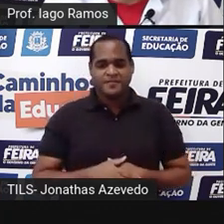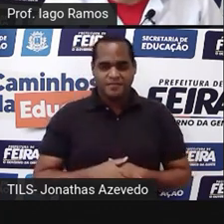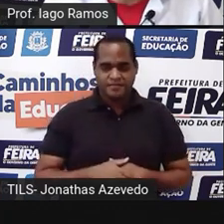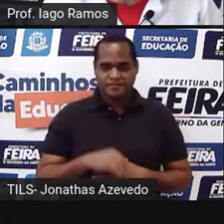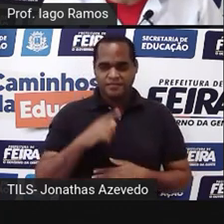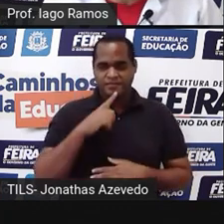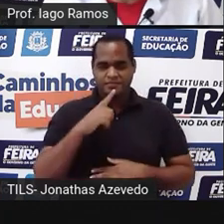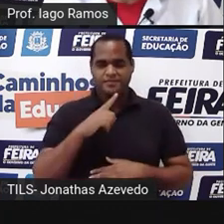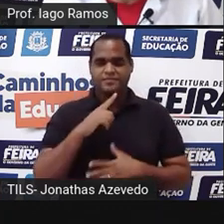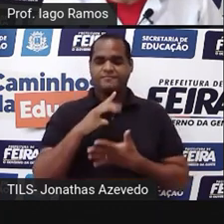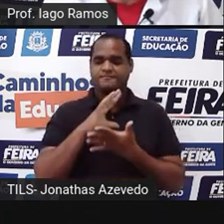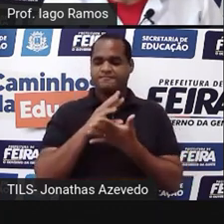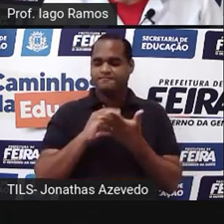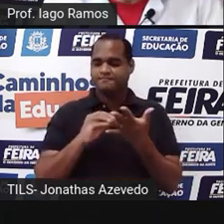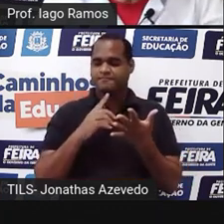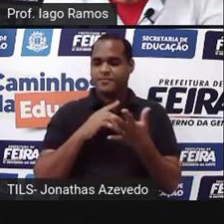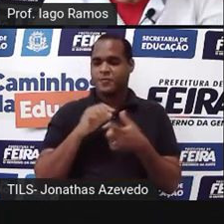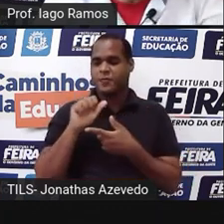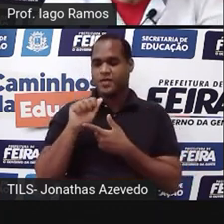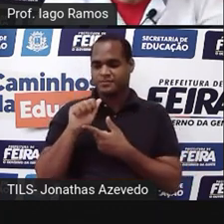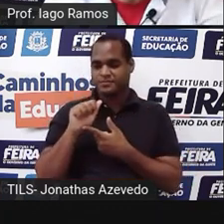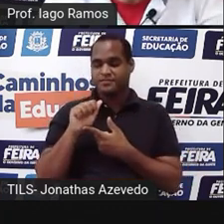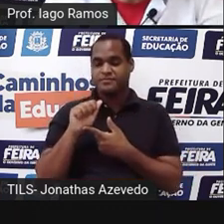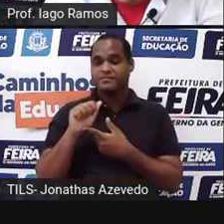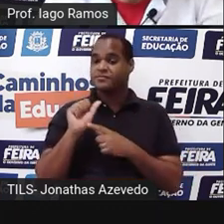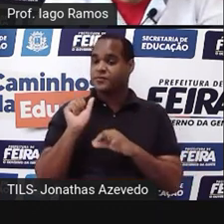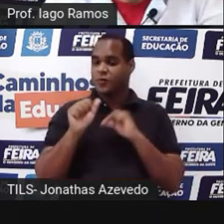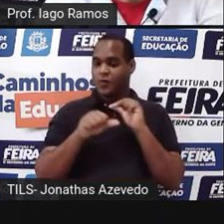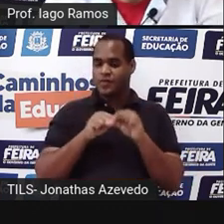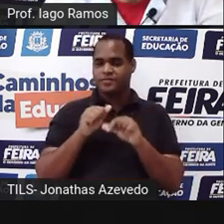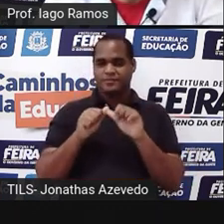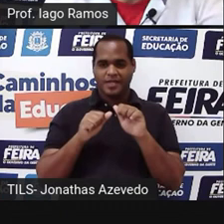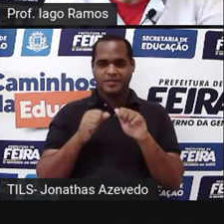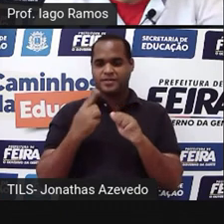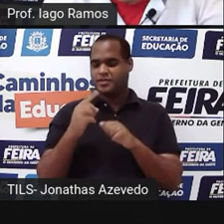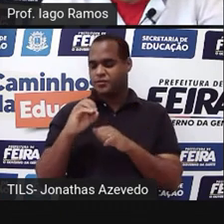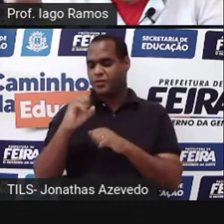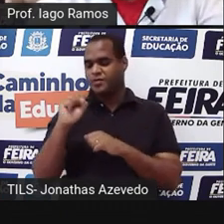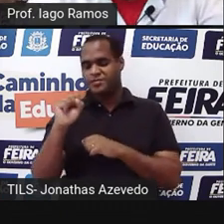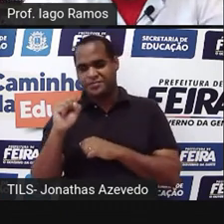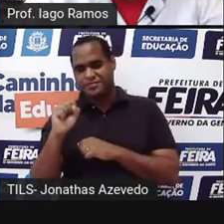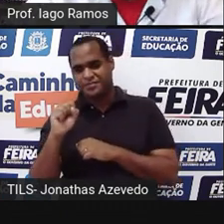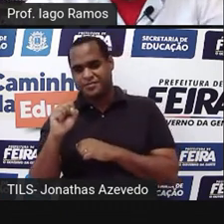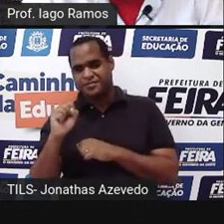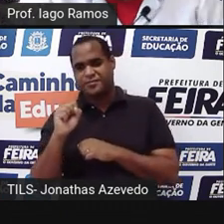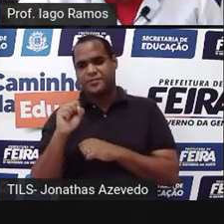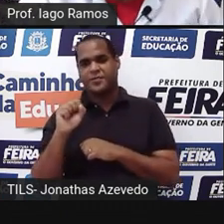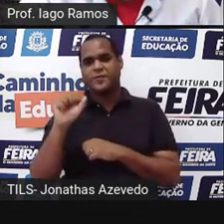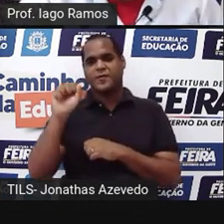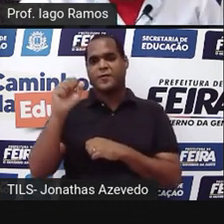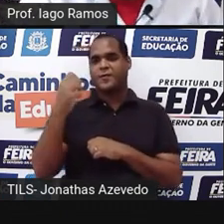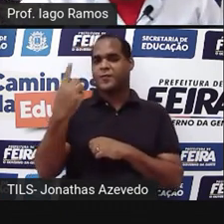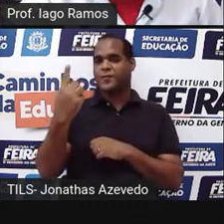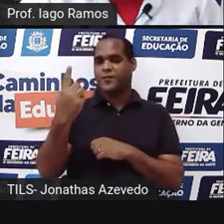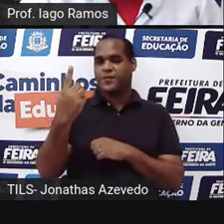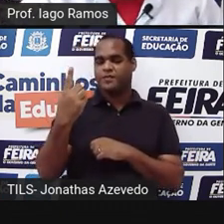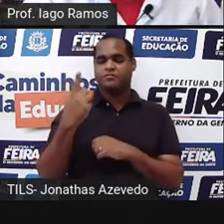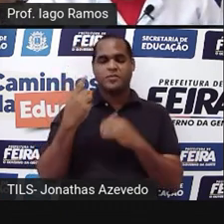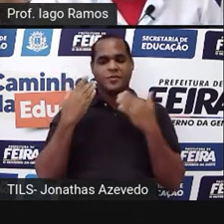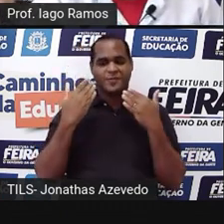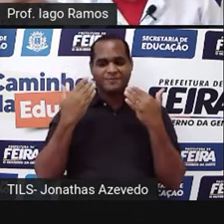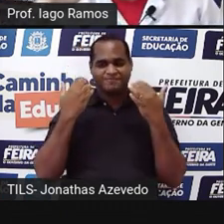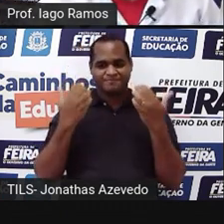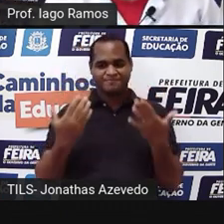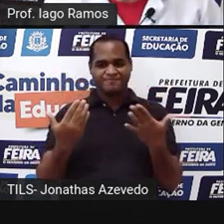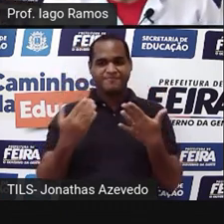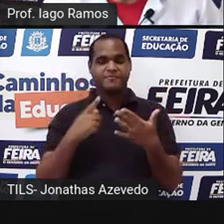Se eu pego o A no menor, que é 108, o A1 lá no maior, que é o